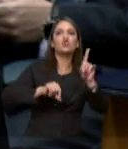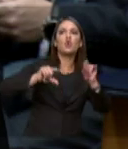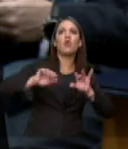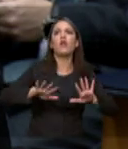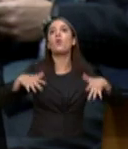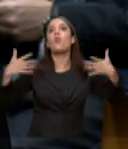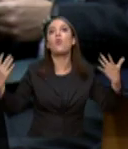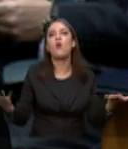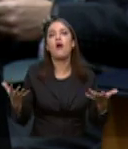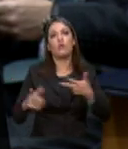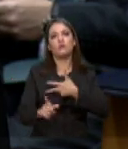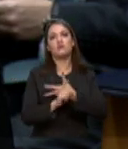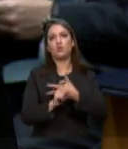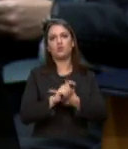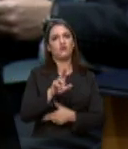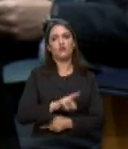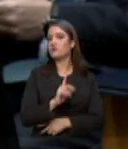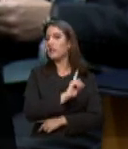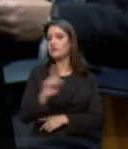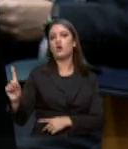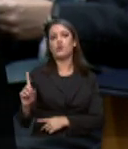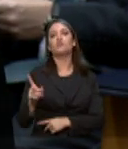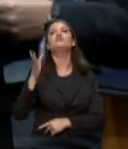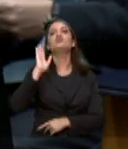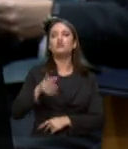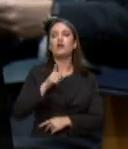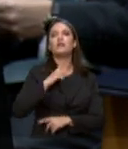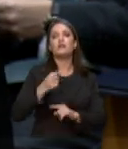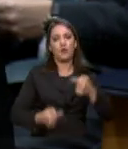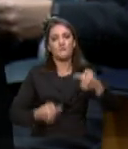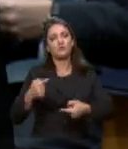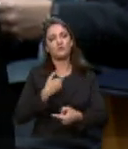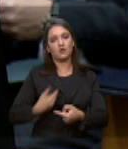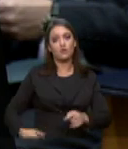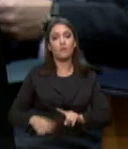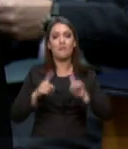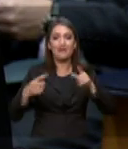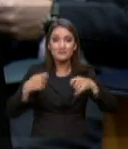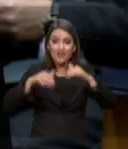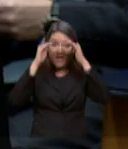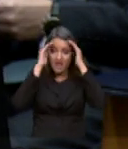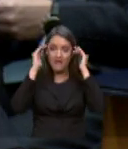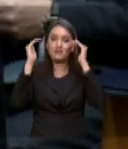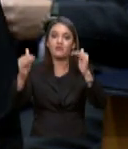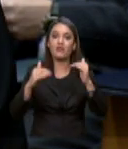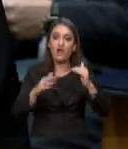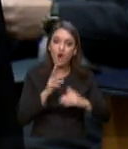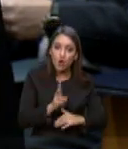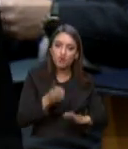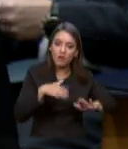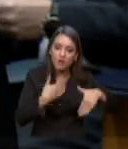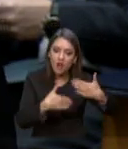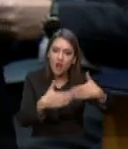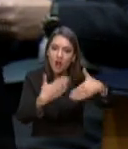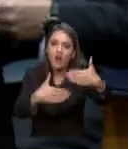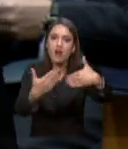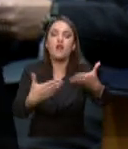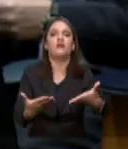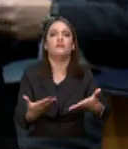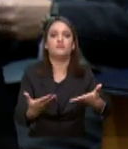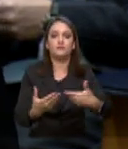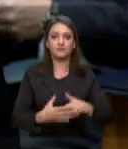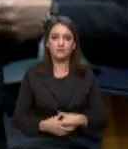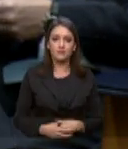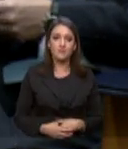o Poder Executivo deve executar, mas essa política pública deve respeitar a progressividade em relação ao que era aplicado em relação ao